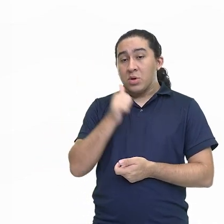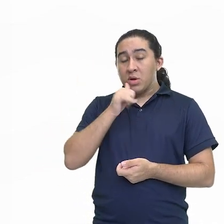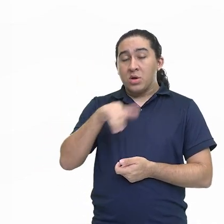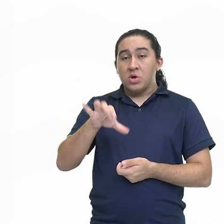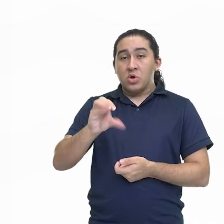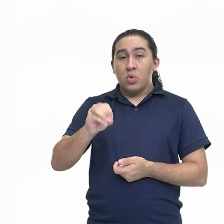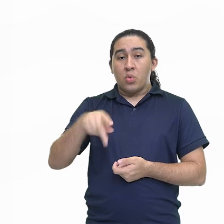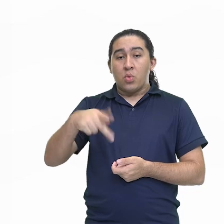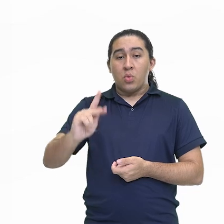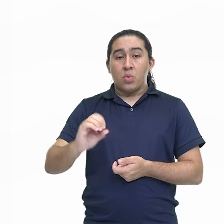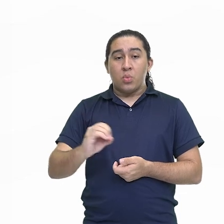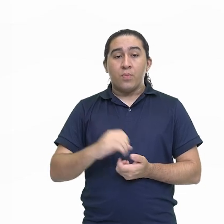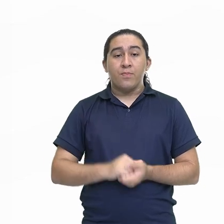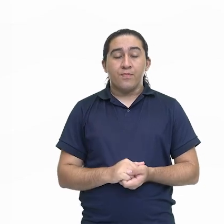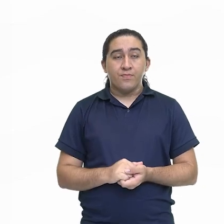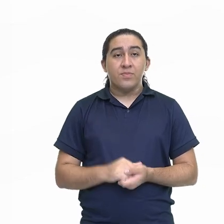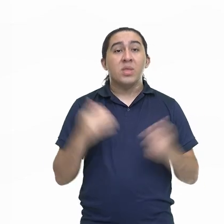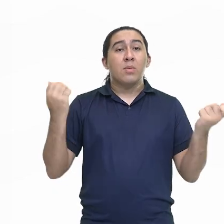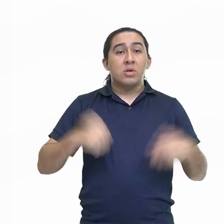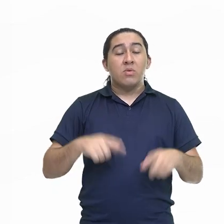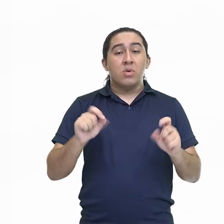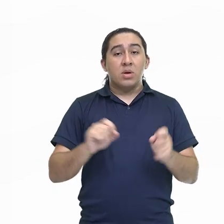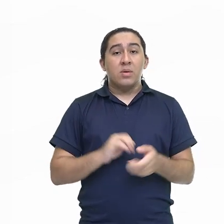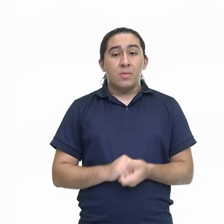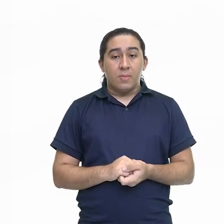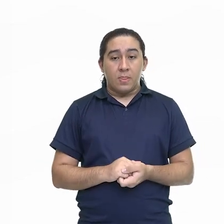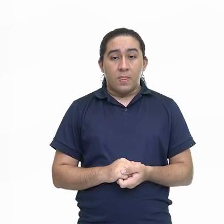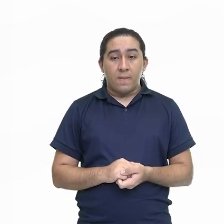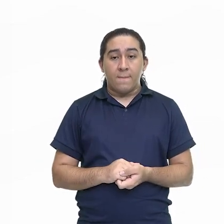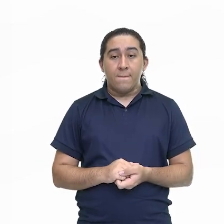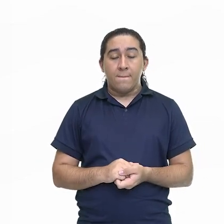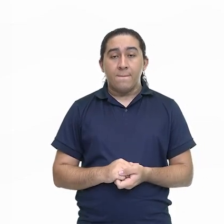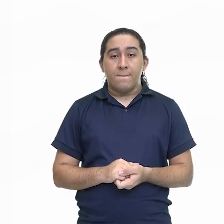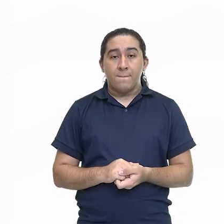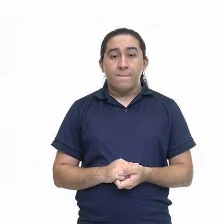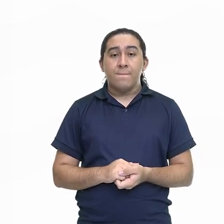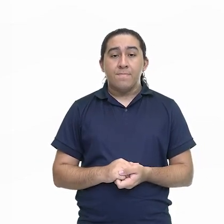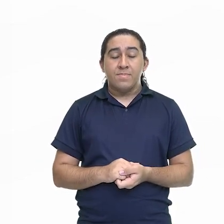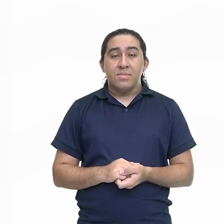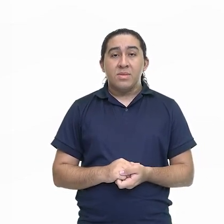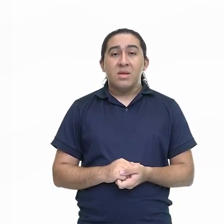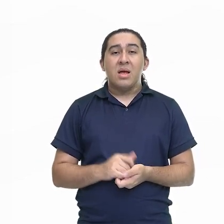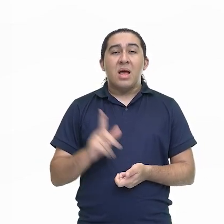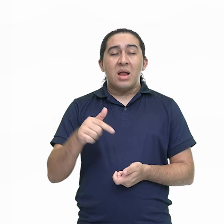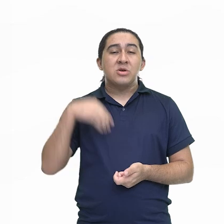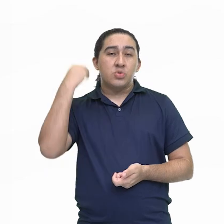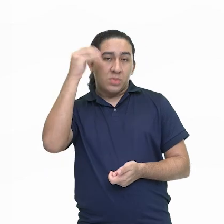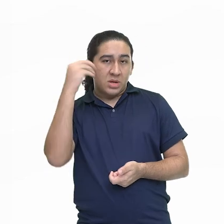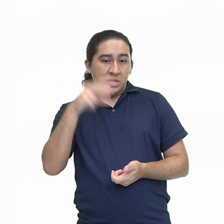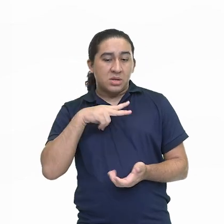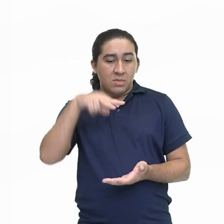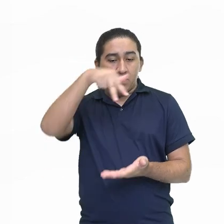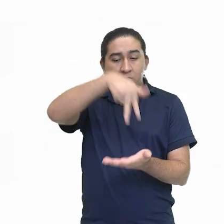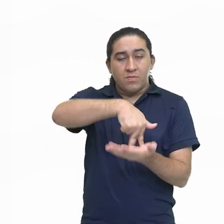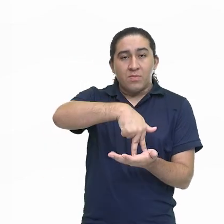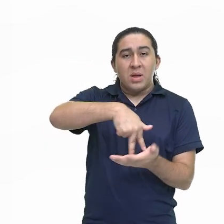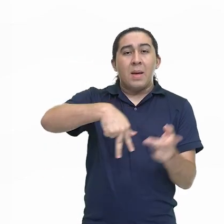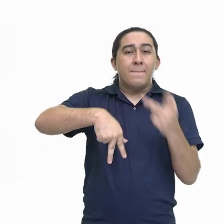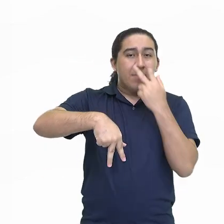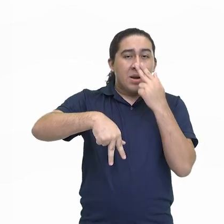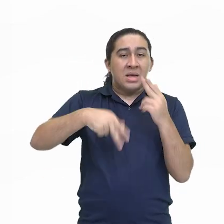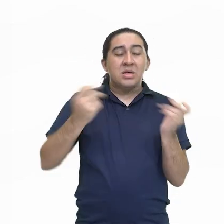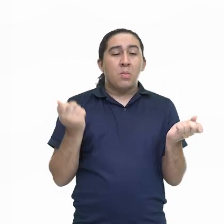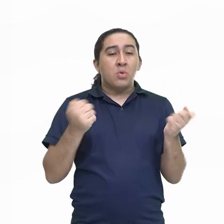Ela permitiu que o público cortasse a sua roupa, né? Então ela dava aqui a sensação de quê?